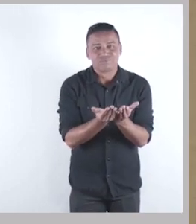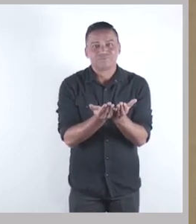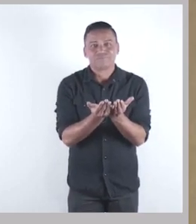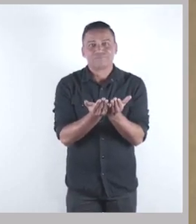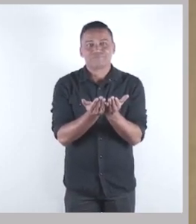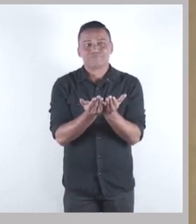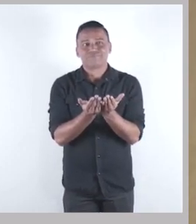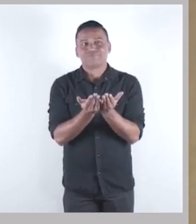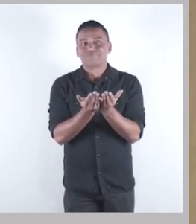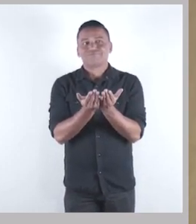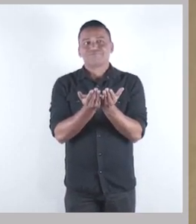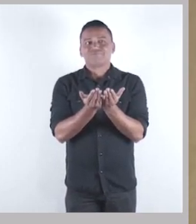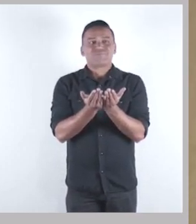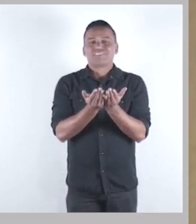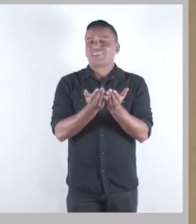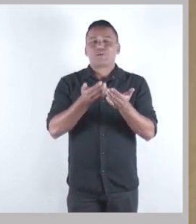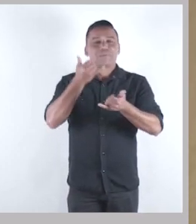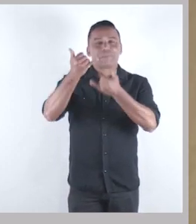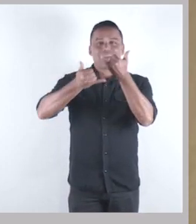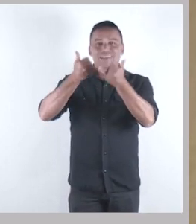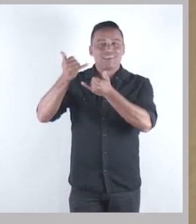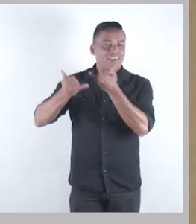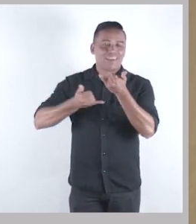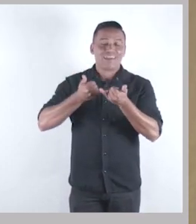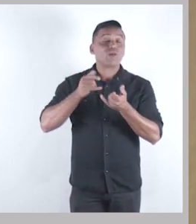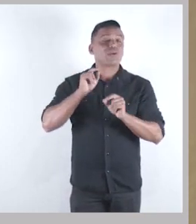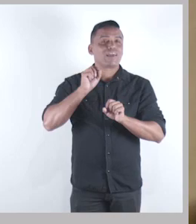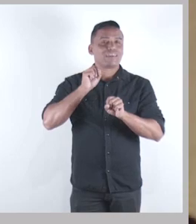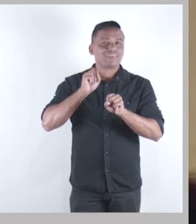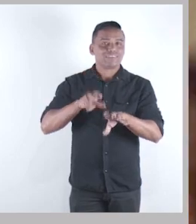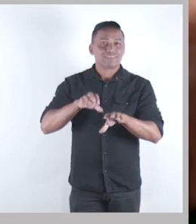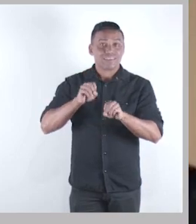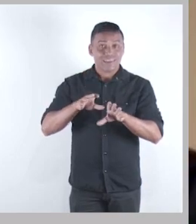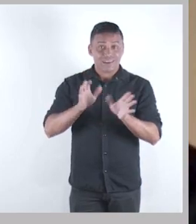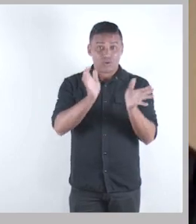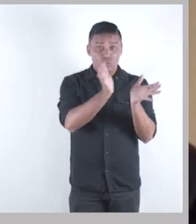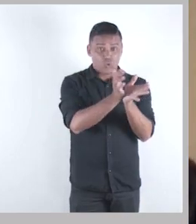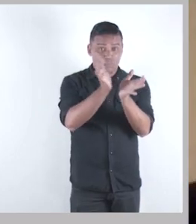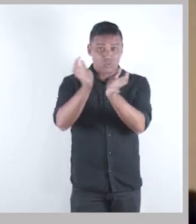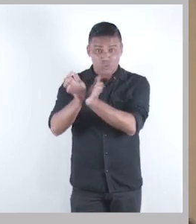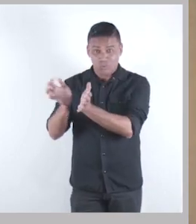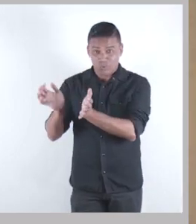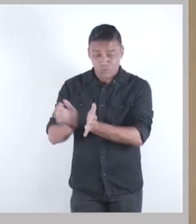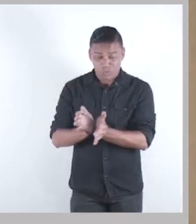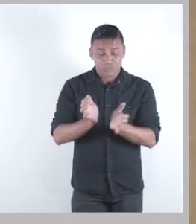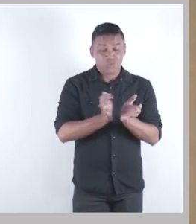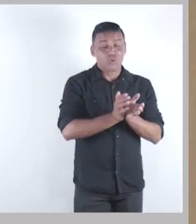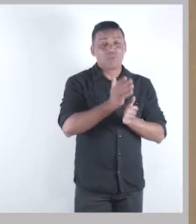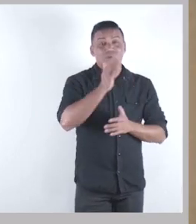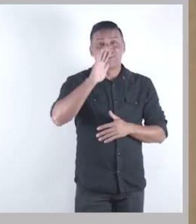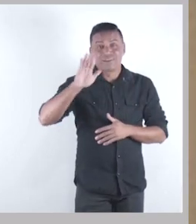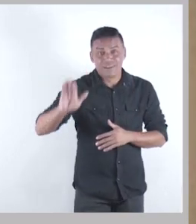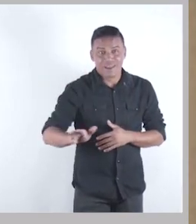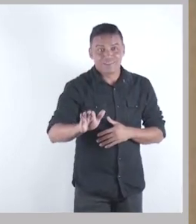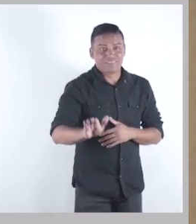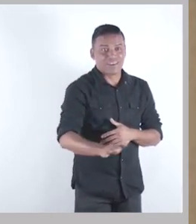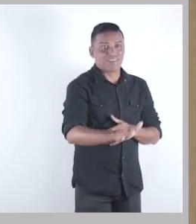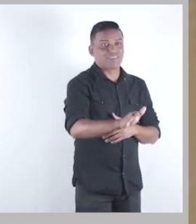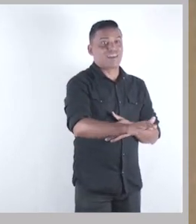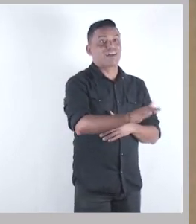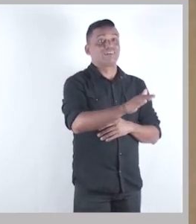jogo, mas uma brincadeira que ensina, em que juntamos grupos vários de crianças, o nível